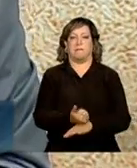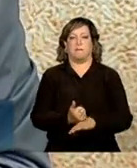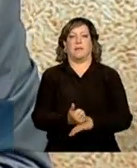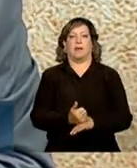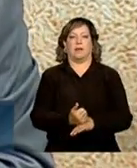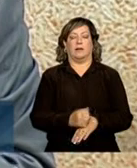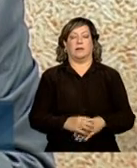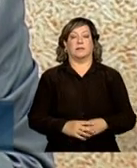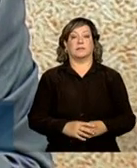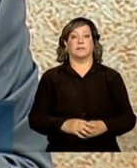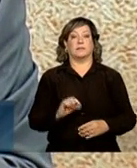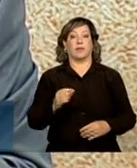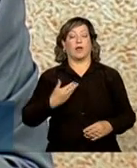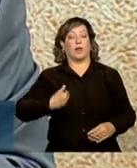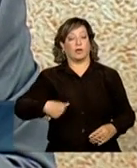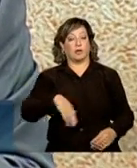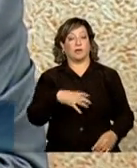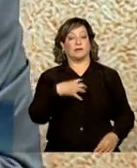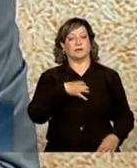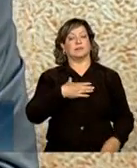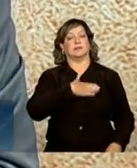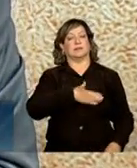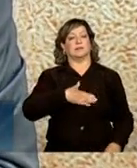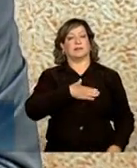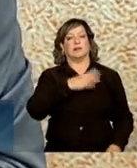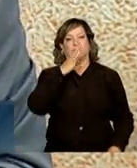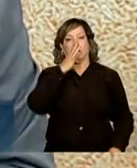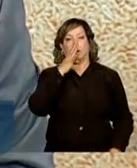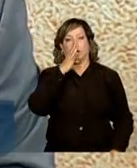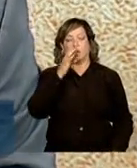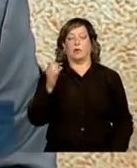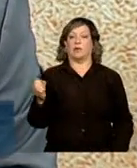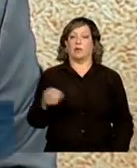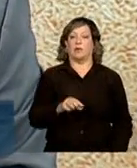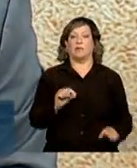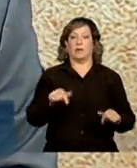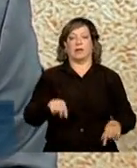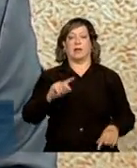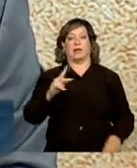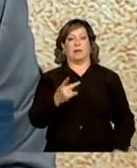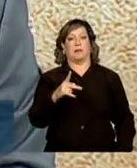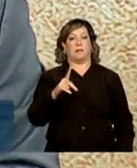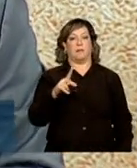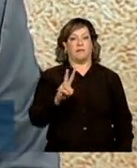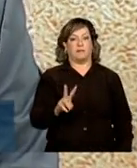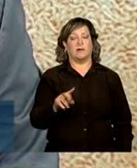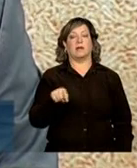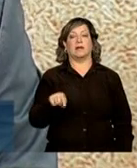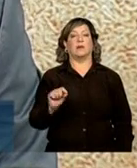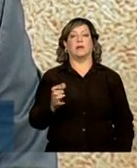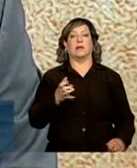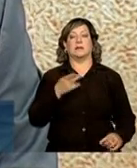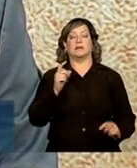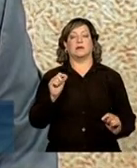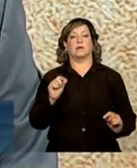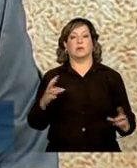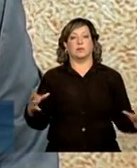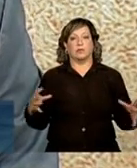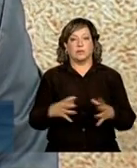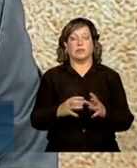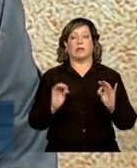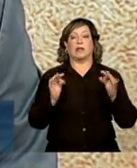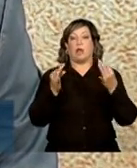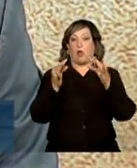eh que para nós também é uma é uma grande novidade a campanha de vacinação do HPV naquilo que ela significa de incorporação